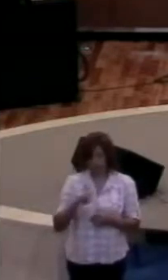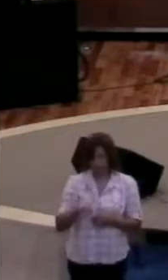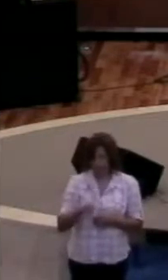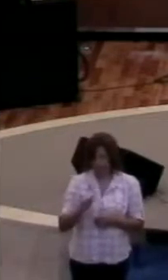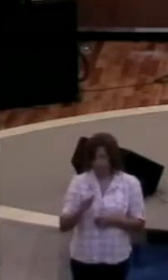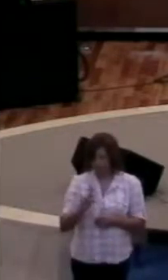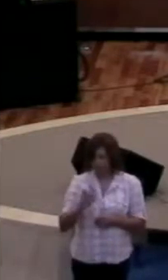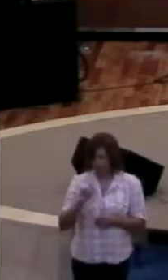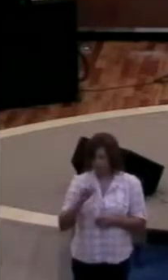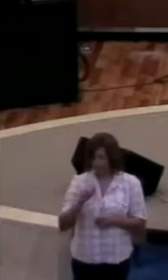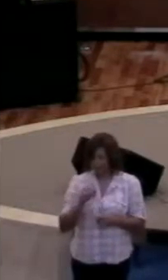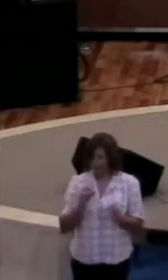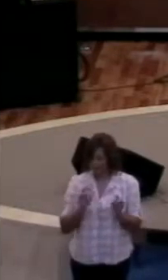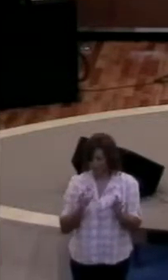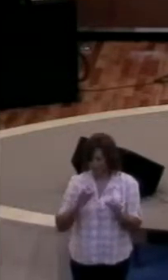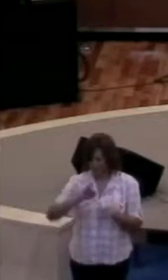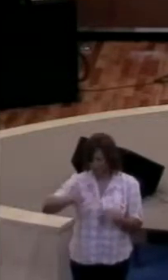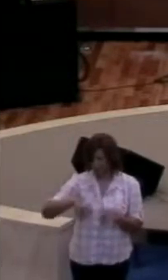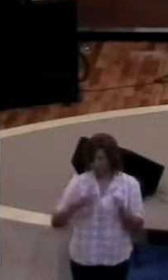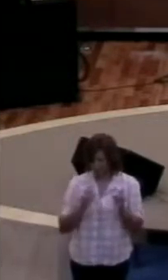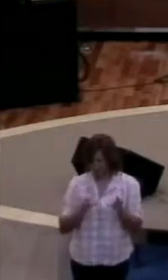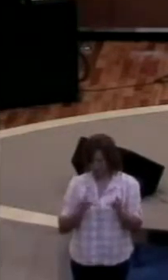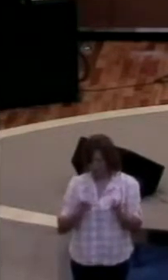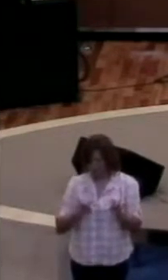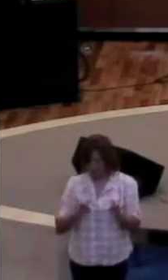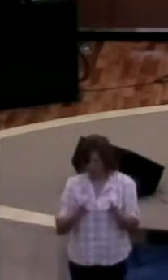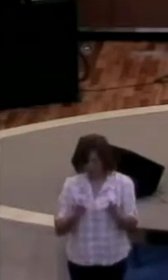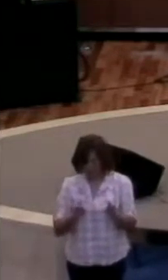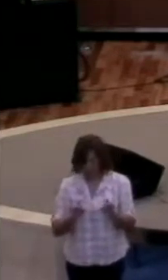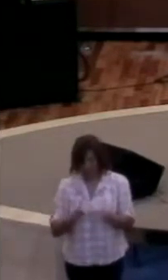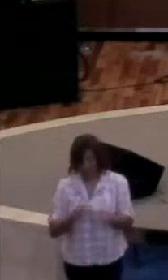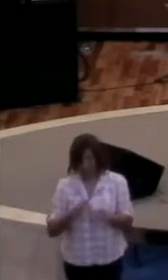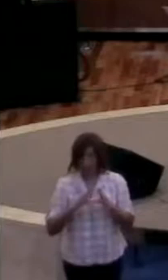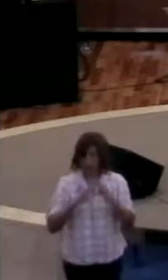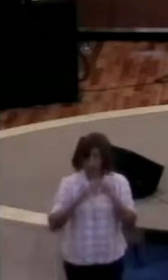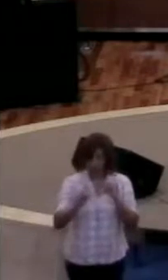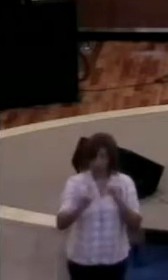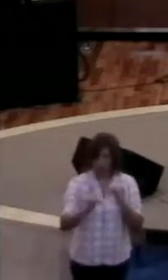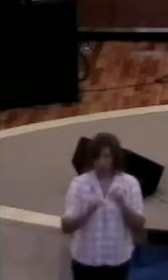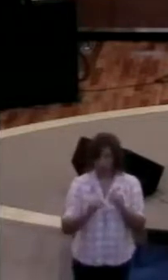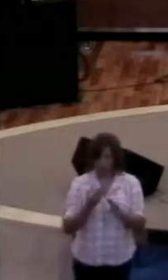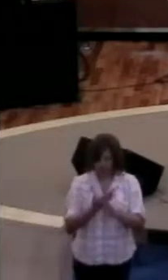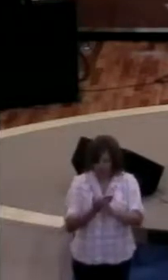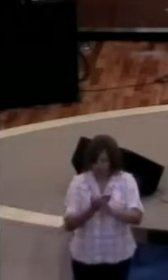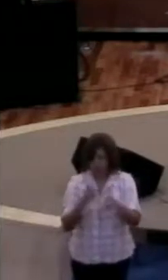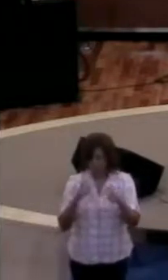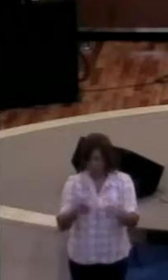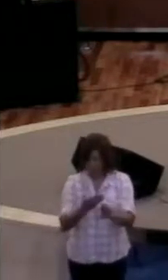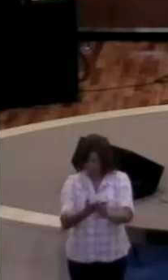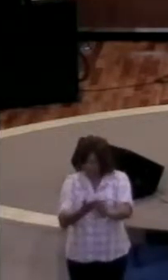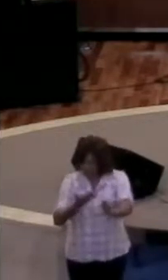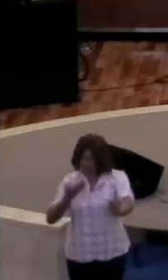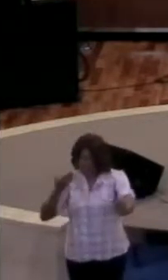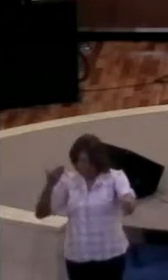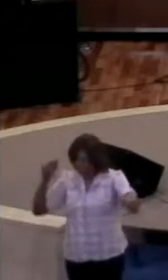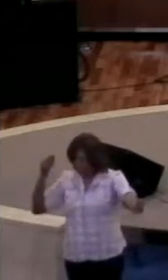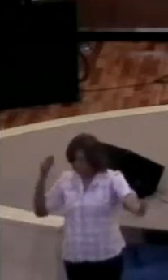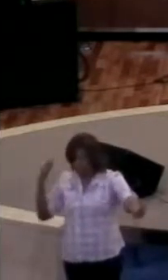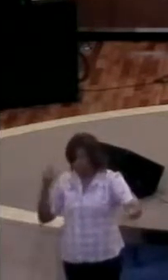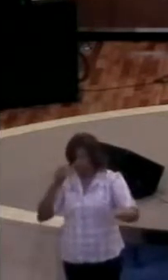Egito, que não era tão distante assim de Belém, quando falo tão distante, não estou dizendo que era uma cidade vizinha, como